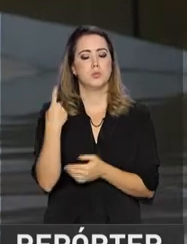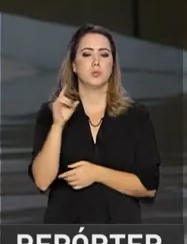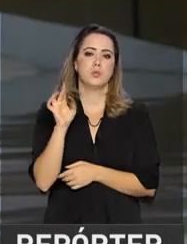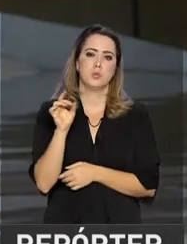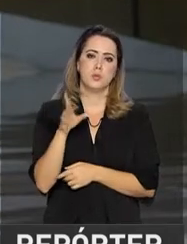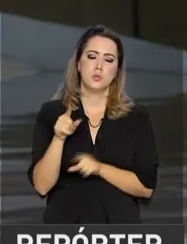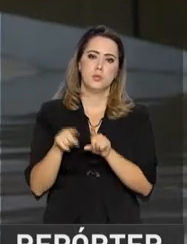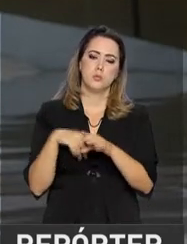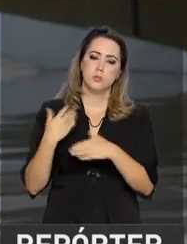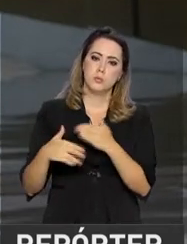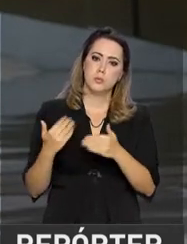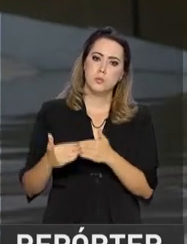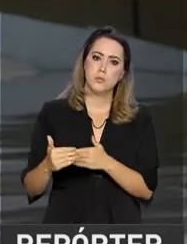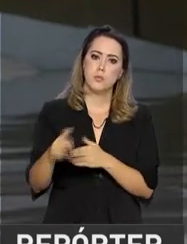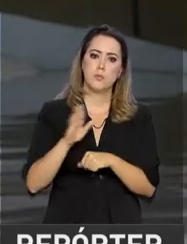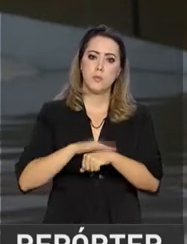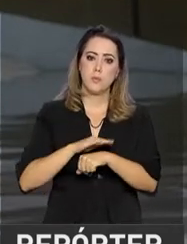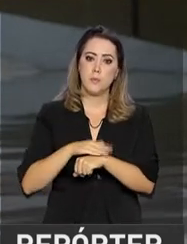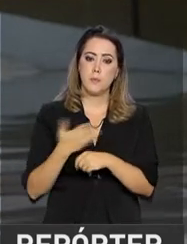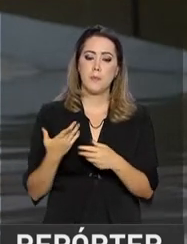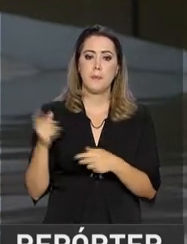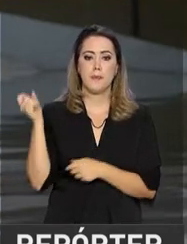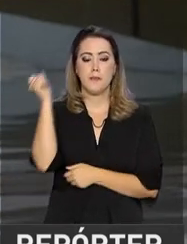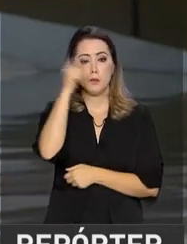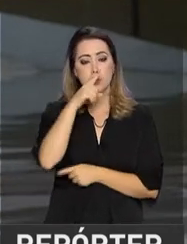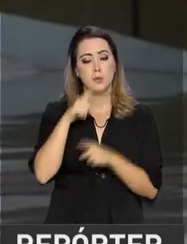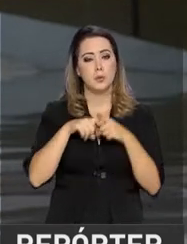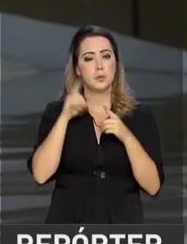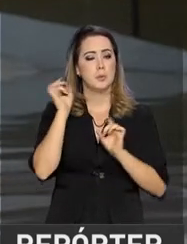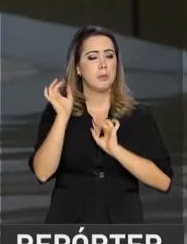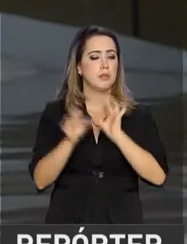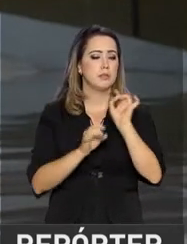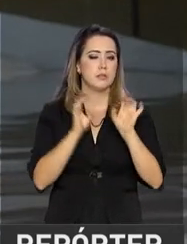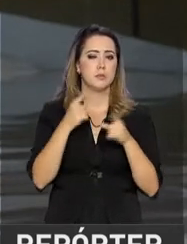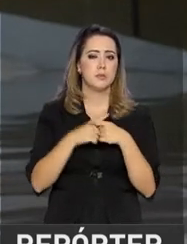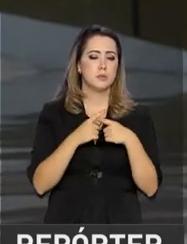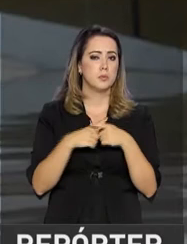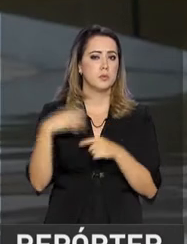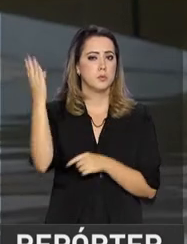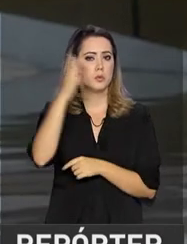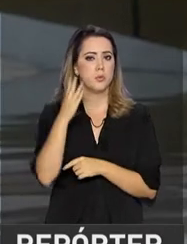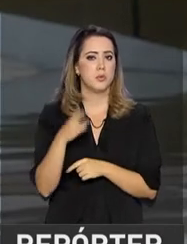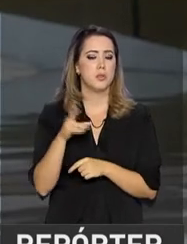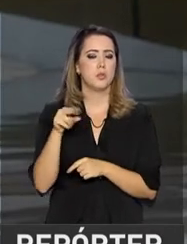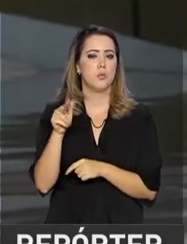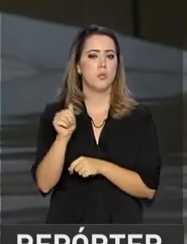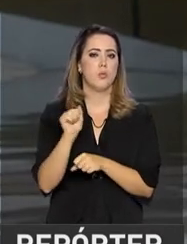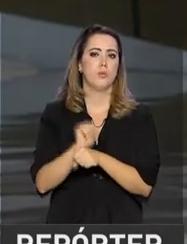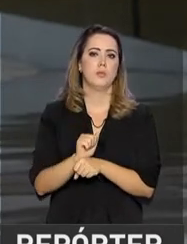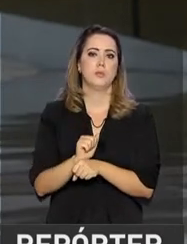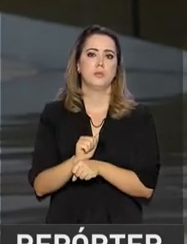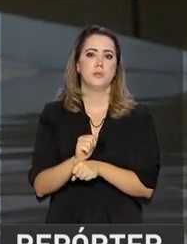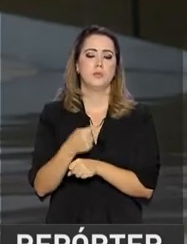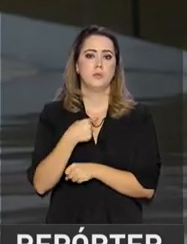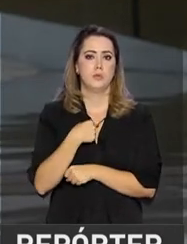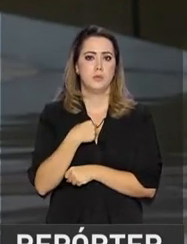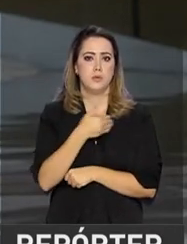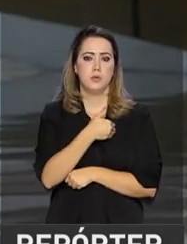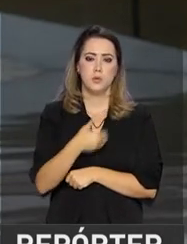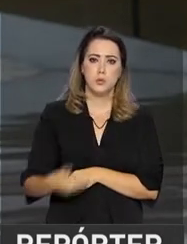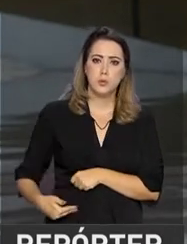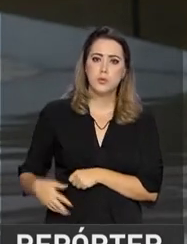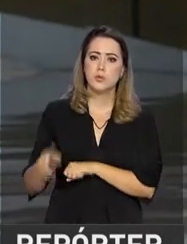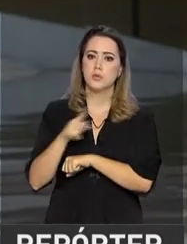só atravessássemos momentos delicados, mas especialmente porque o Brasil não parou. Eu, o governo e o